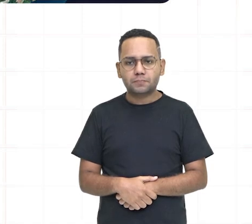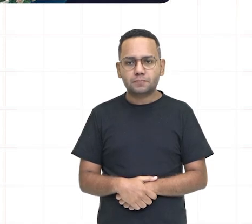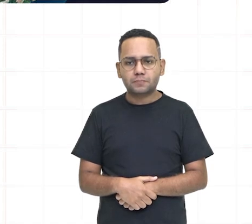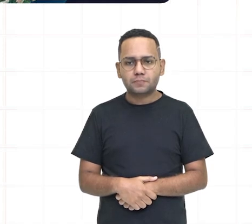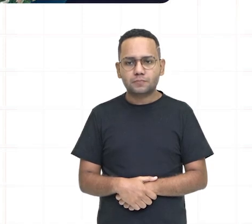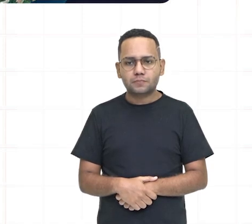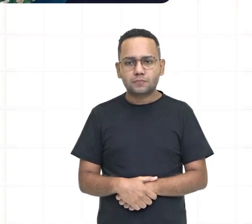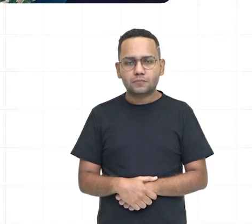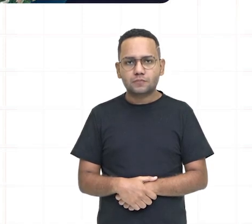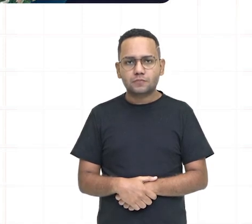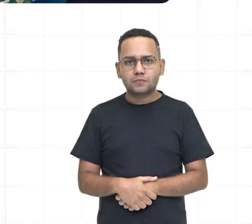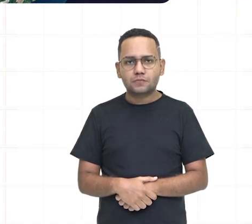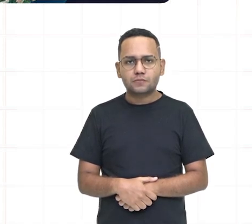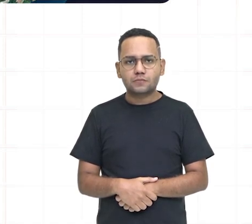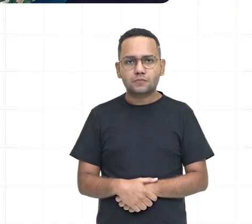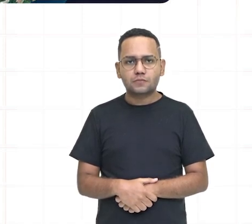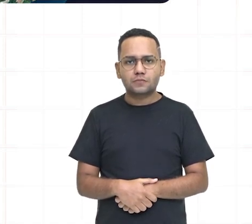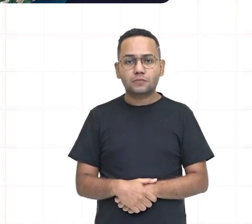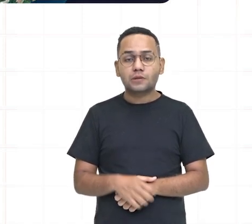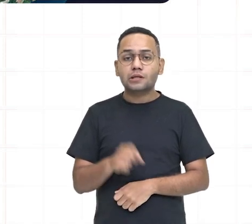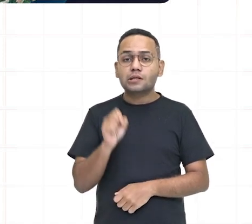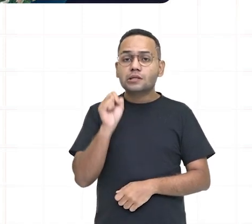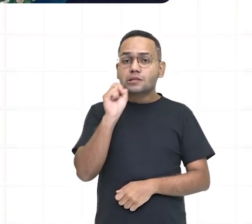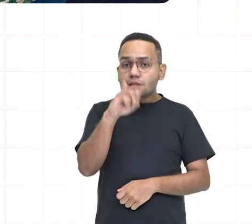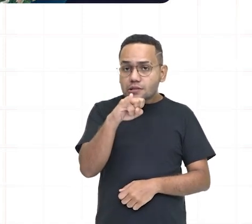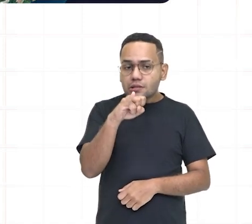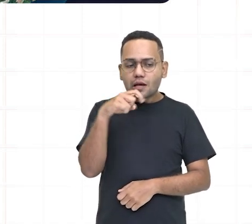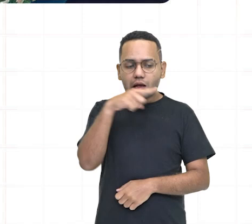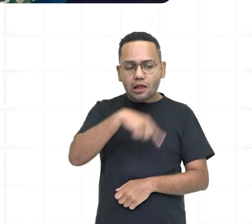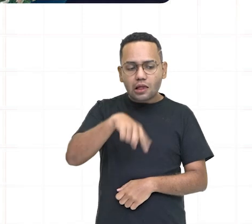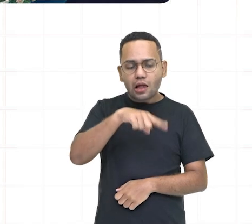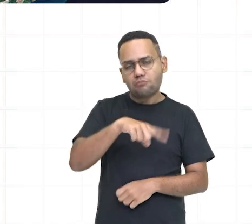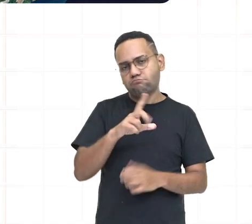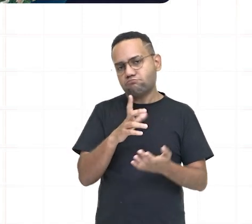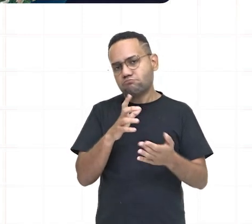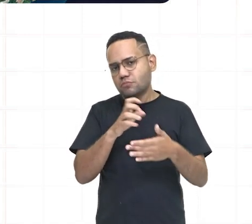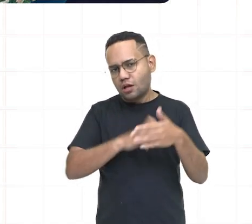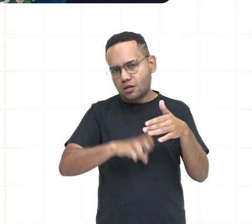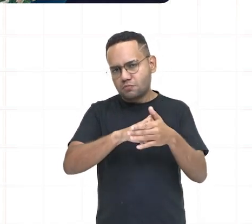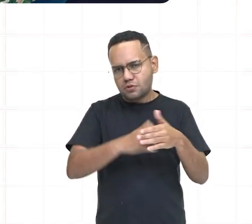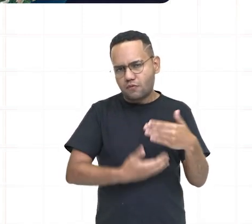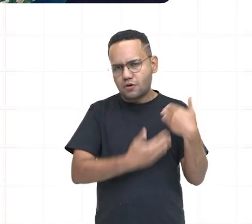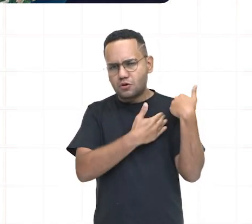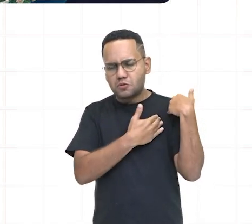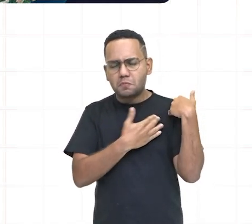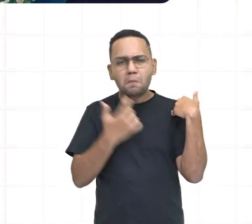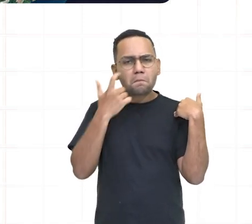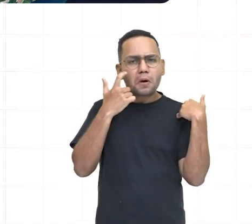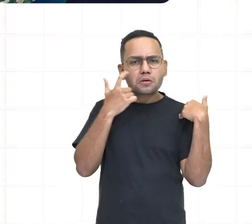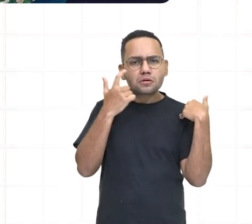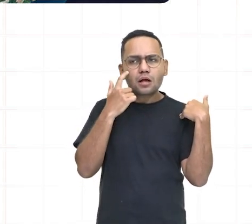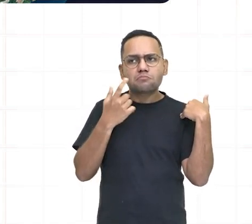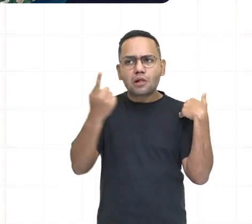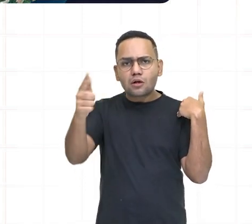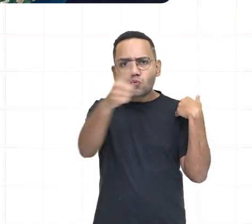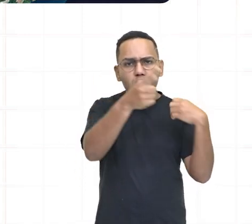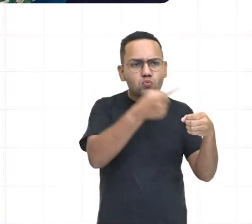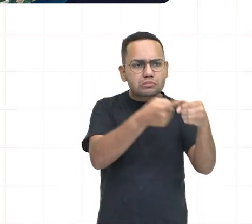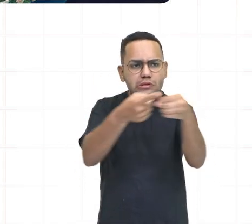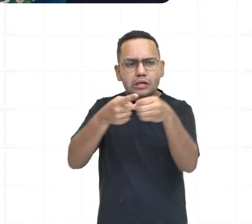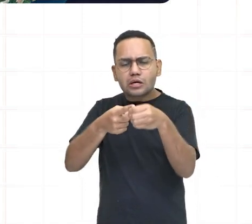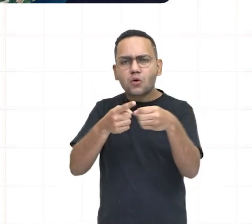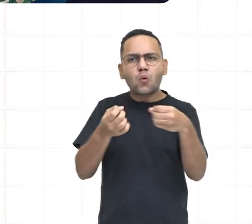preocupar em levar trabalhadores para o interior ou trazer trabalhadores para suas fábricas na cidade, para eles